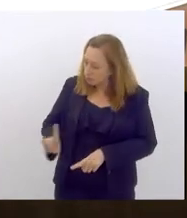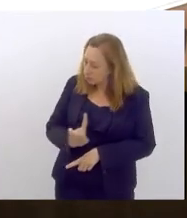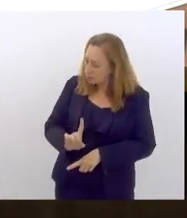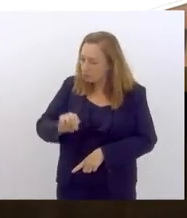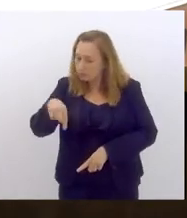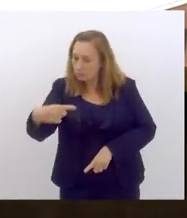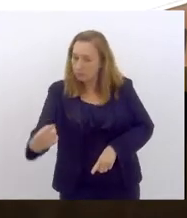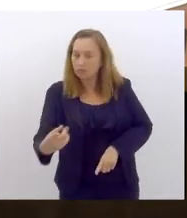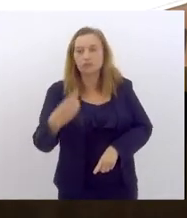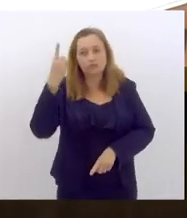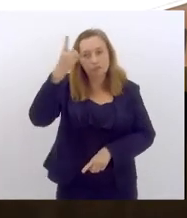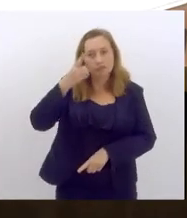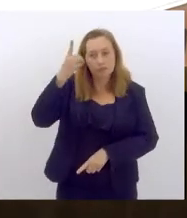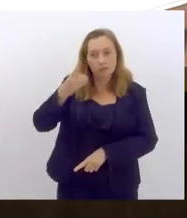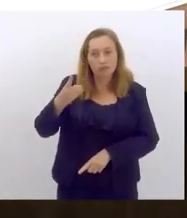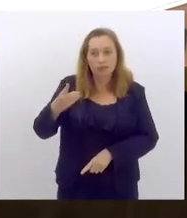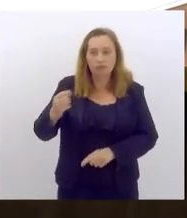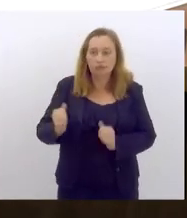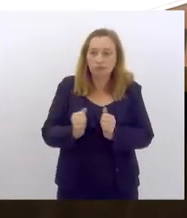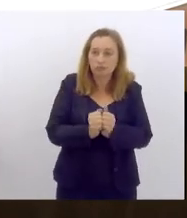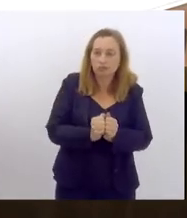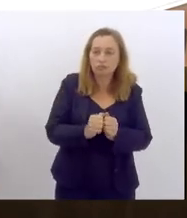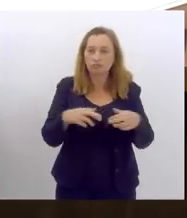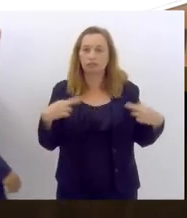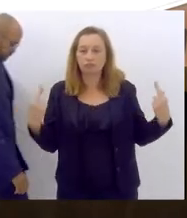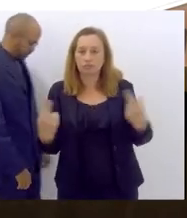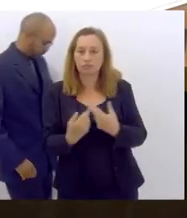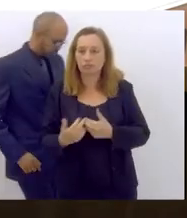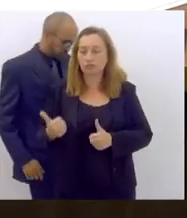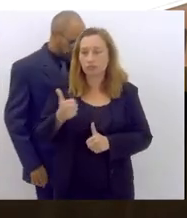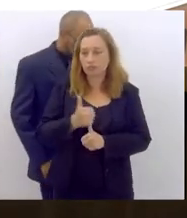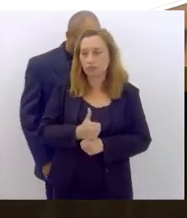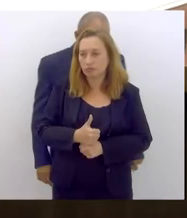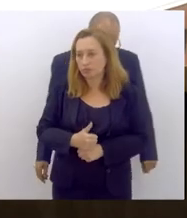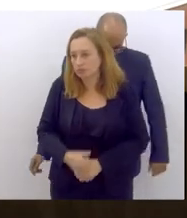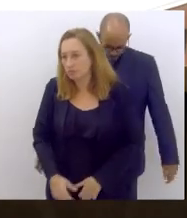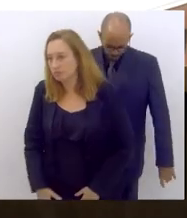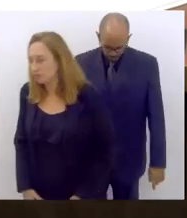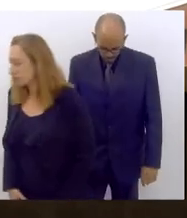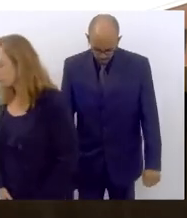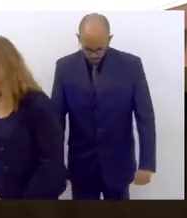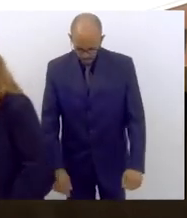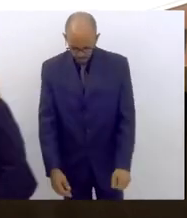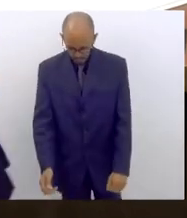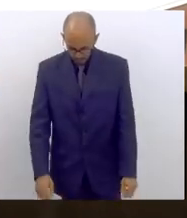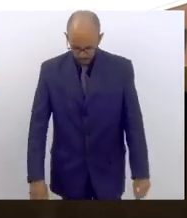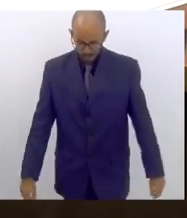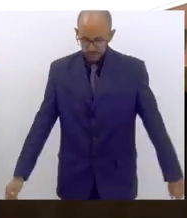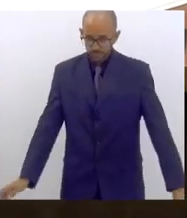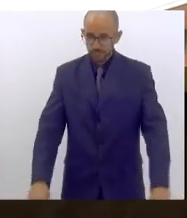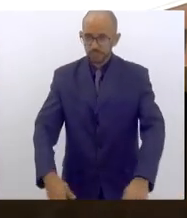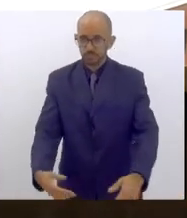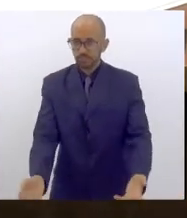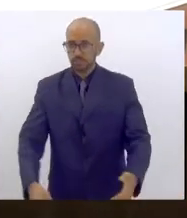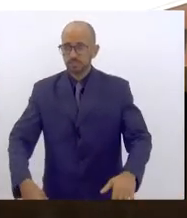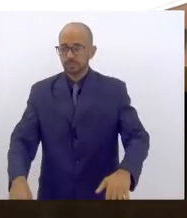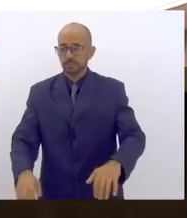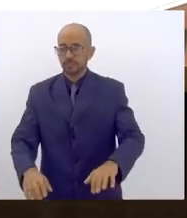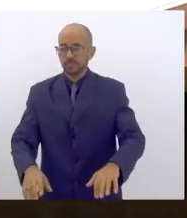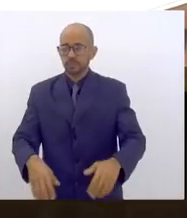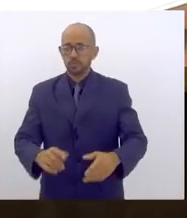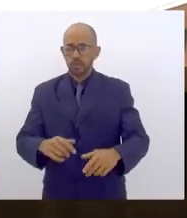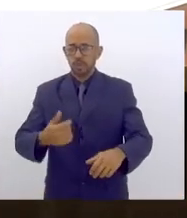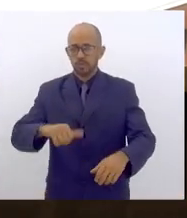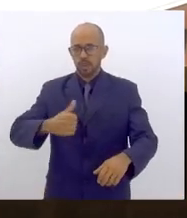na Assembleia Legislativa, participando de uma sessão importante como a sessão de hoje, que foi uma sessão de análise de